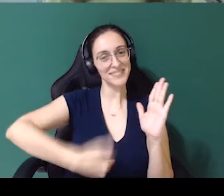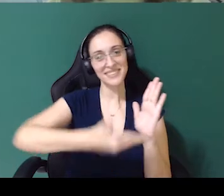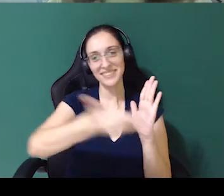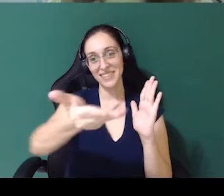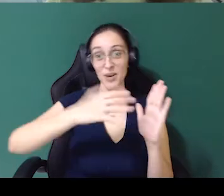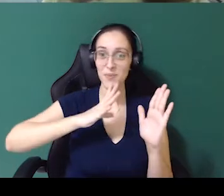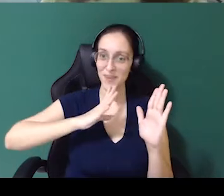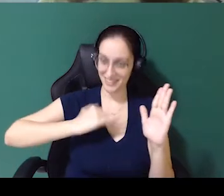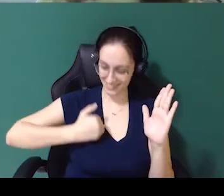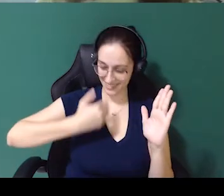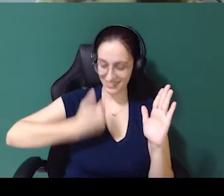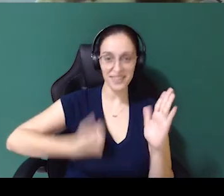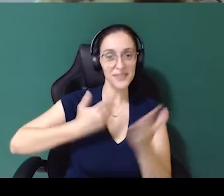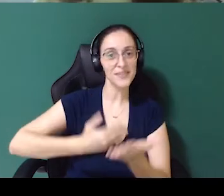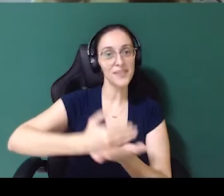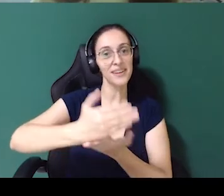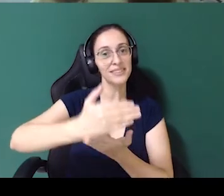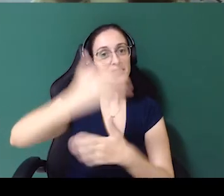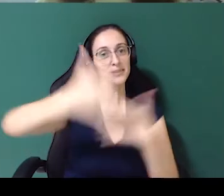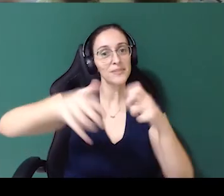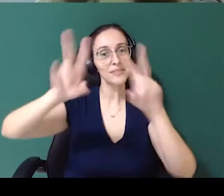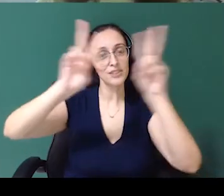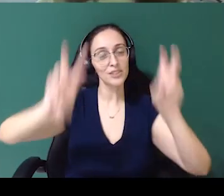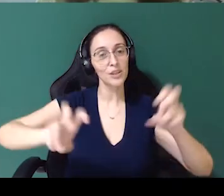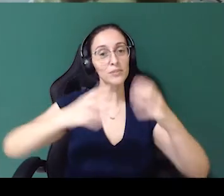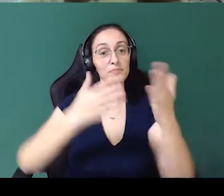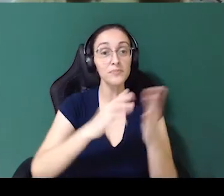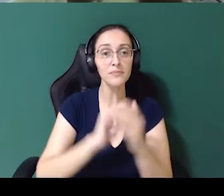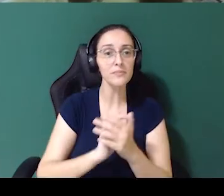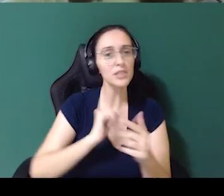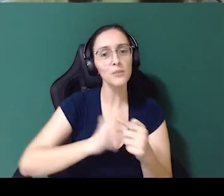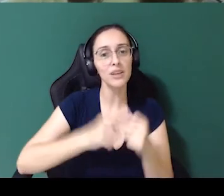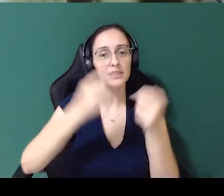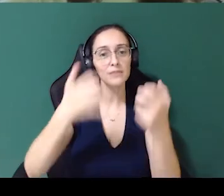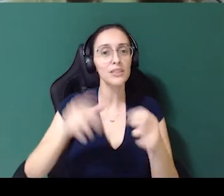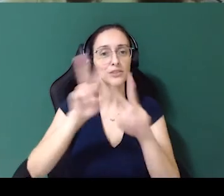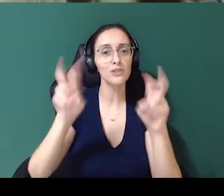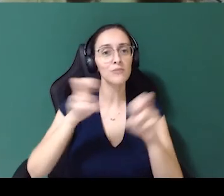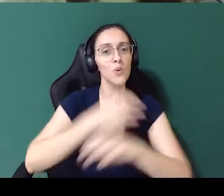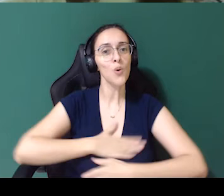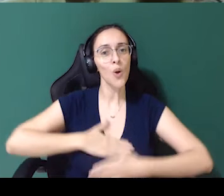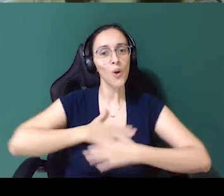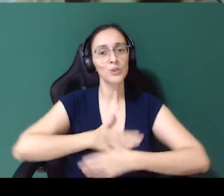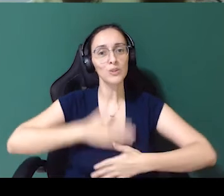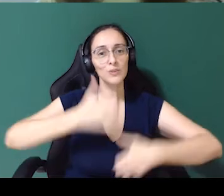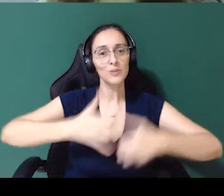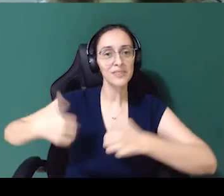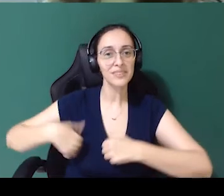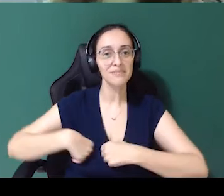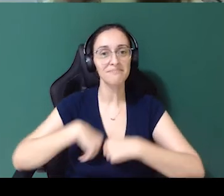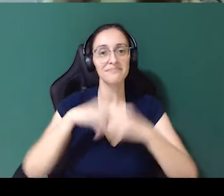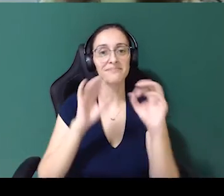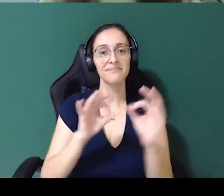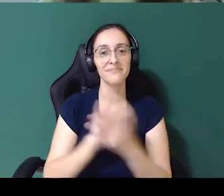para que você me conheça antes de a gente falar sobre esse assunto, por que eu falo sobre isso, por que eu gosto desse